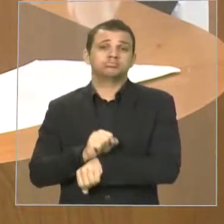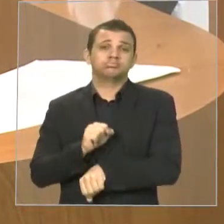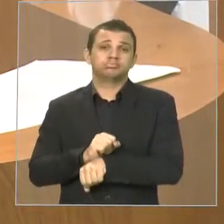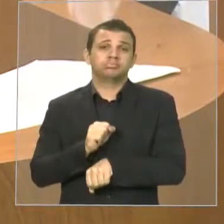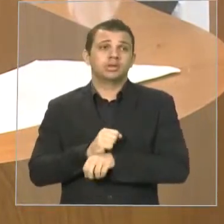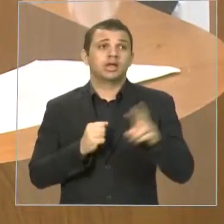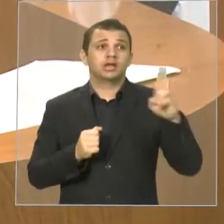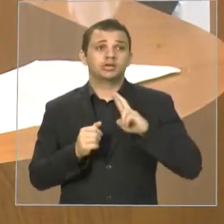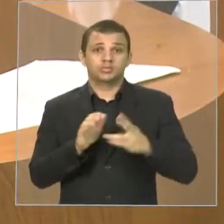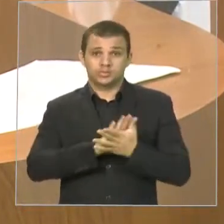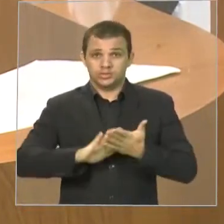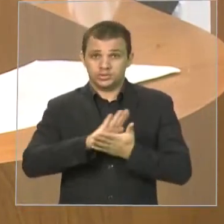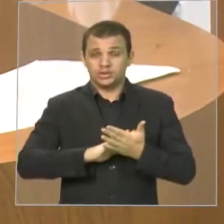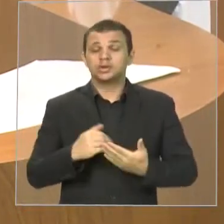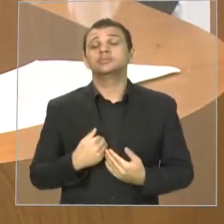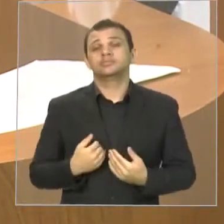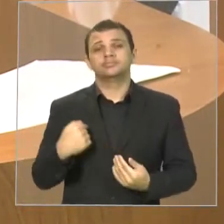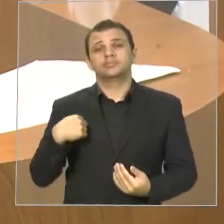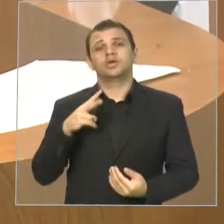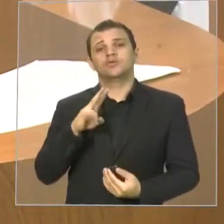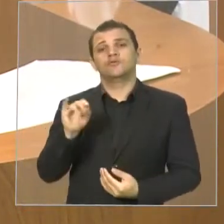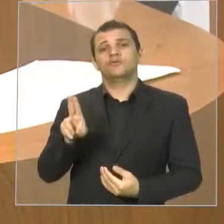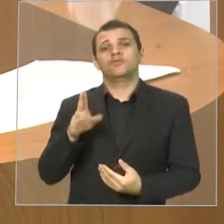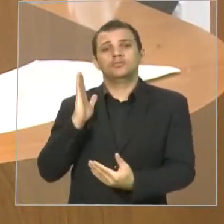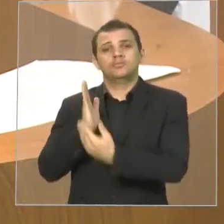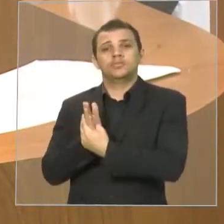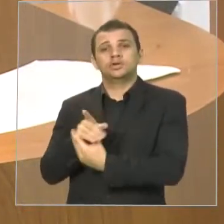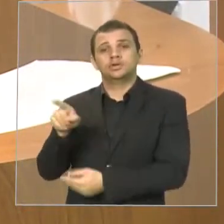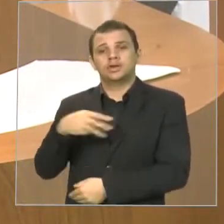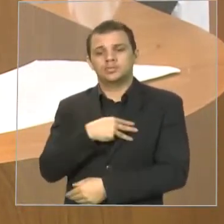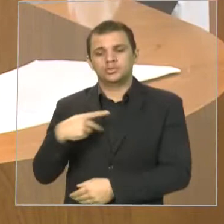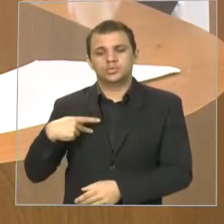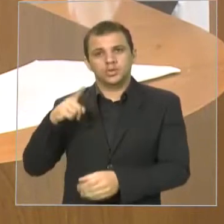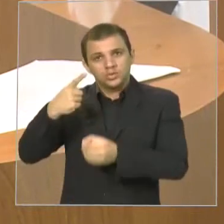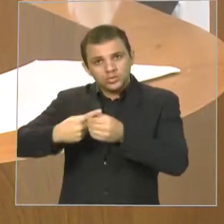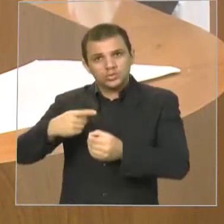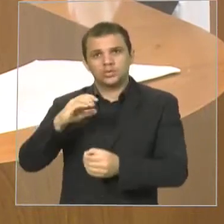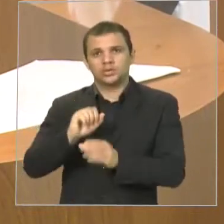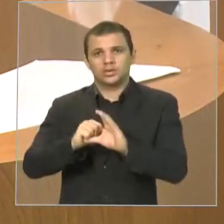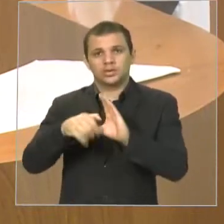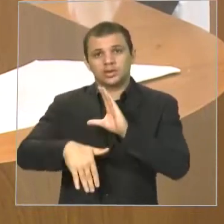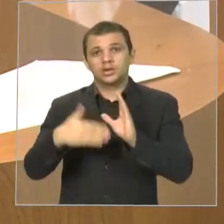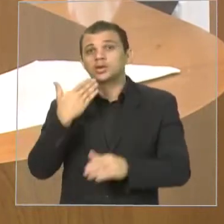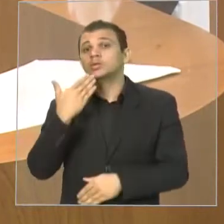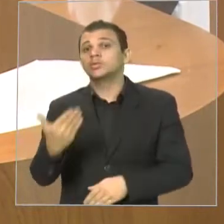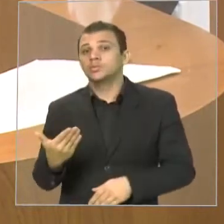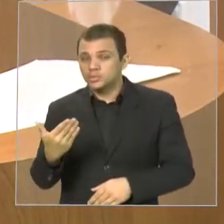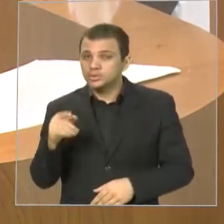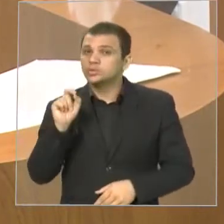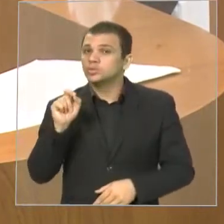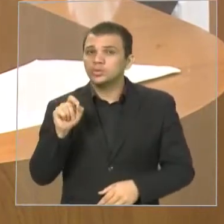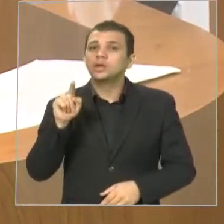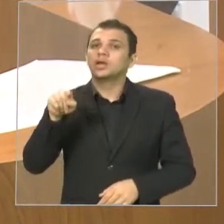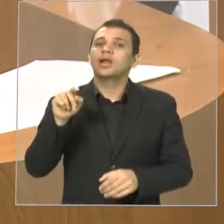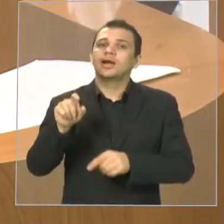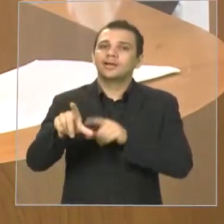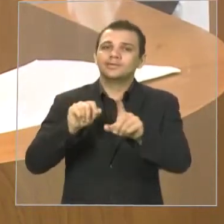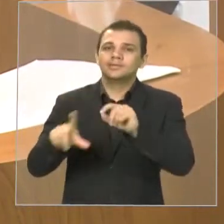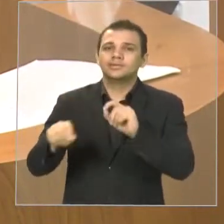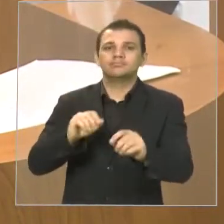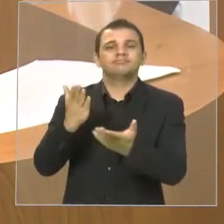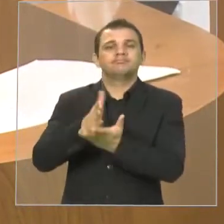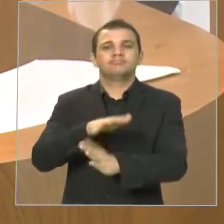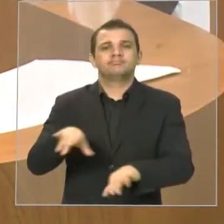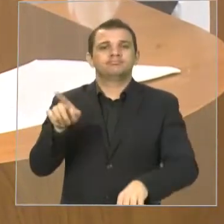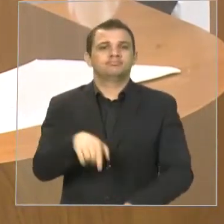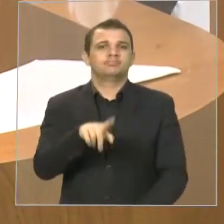com a representação do Ministério Público na cidade de Carolina, solicitando o cancelamento desse seletivo. Porque, inclusive, tem dois